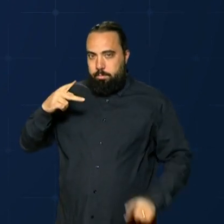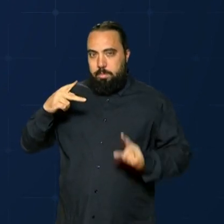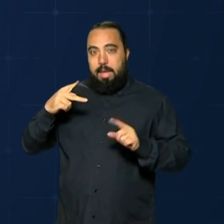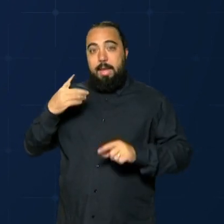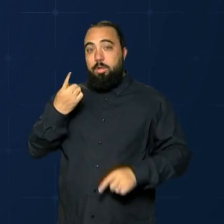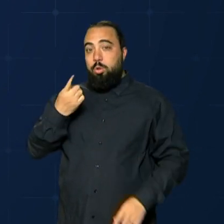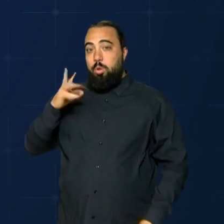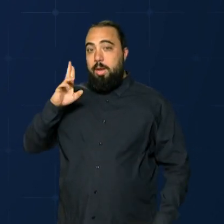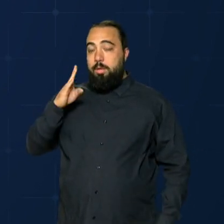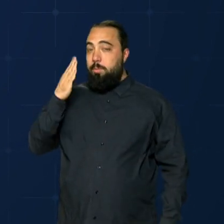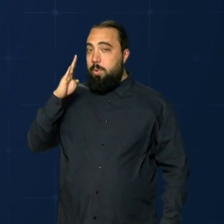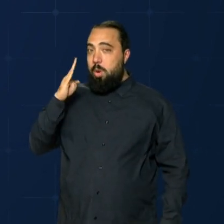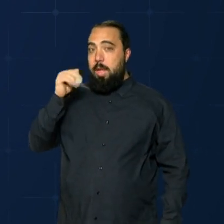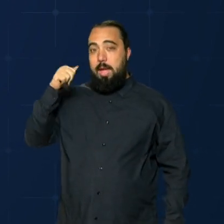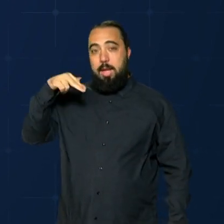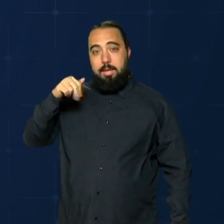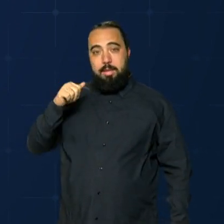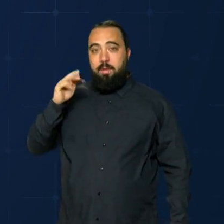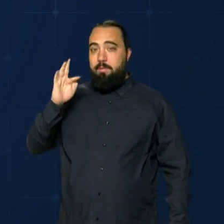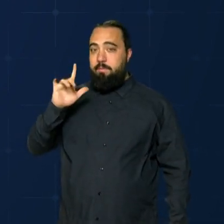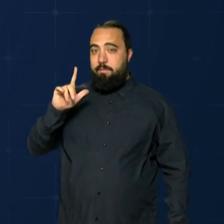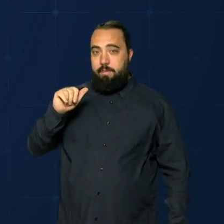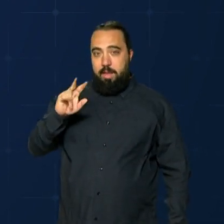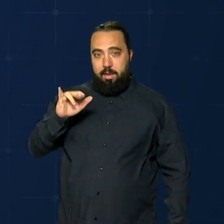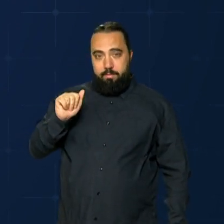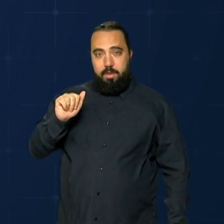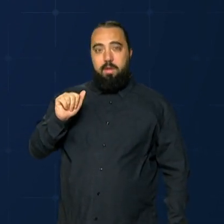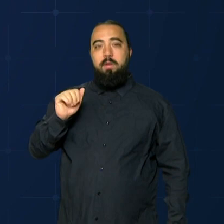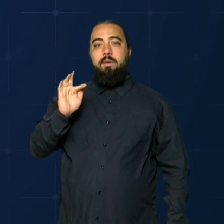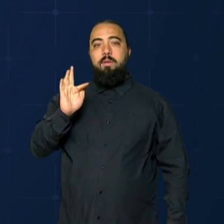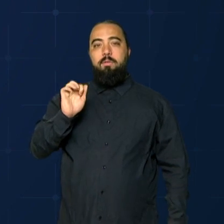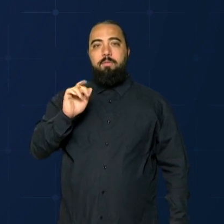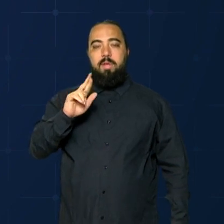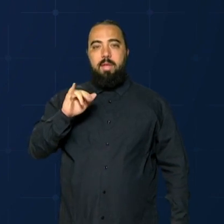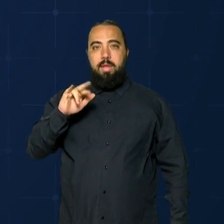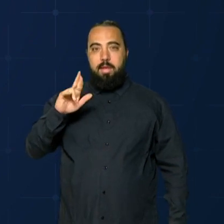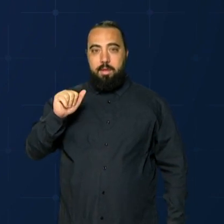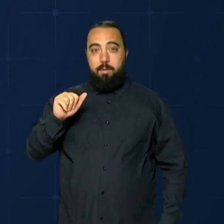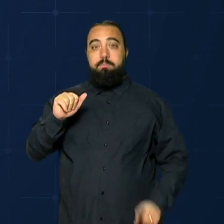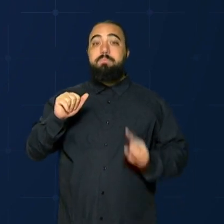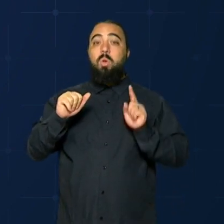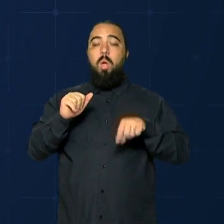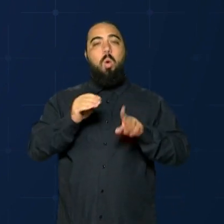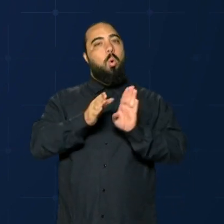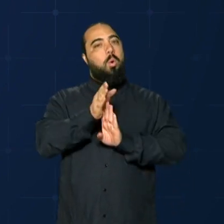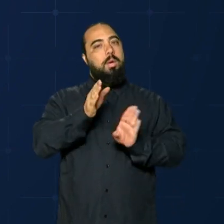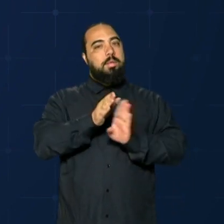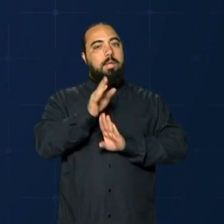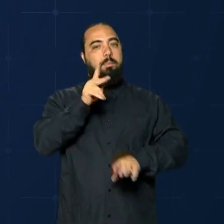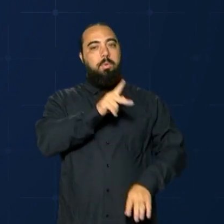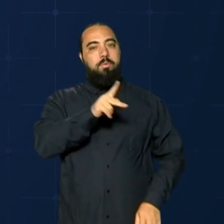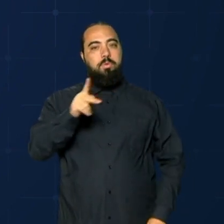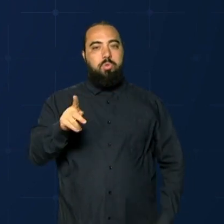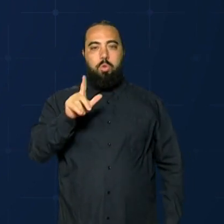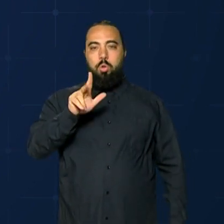da bióloga Ana Flávia Ferreira. A tese é orientada pelo professor Luiz Roberto Brito,